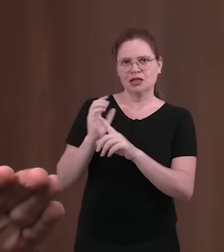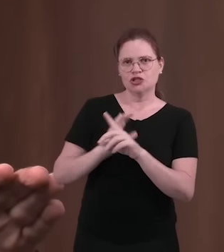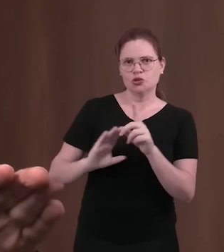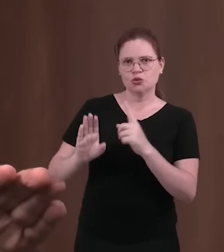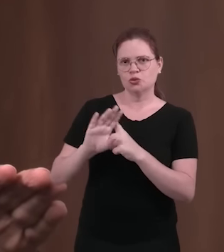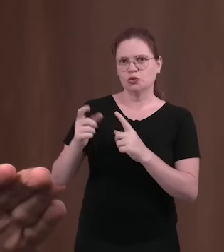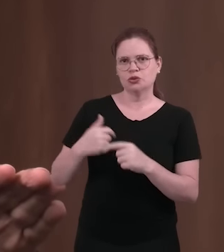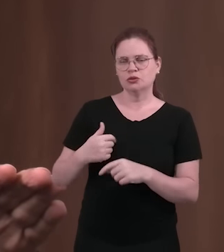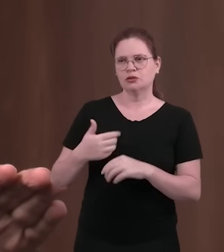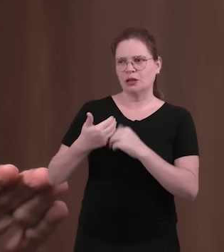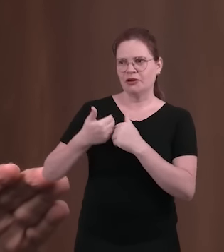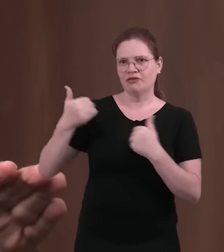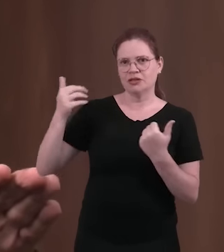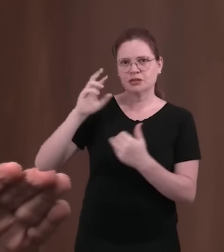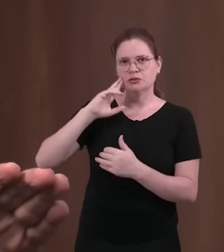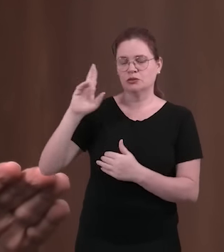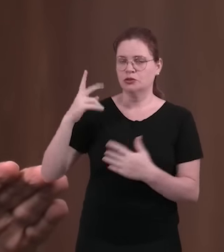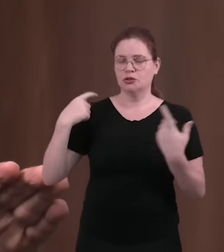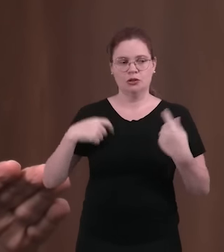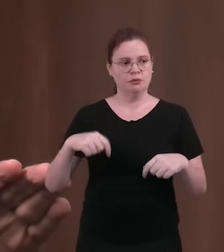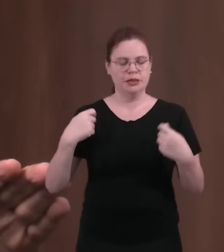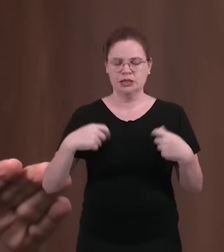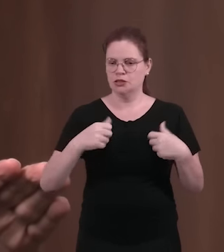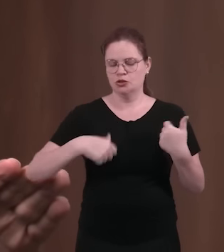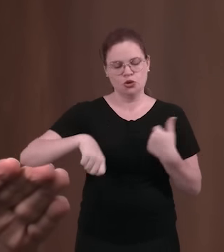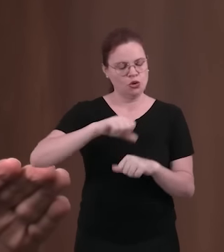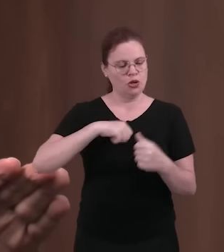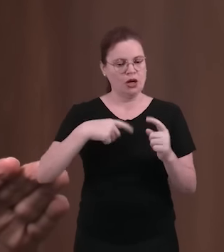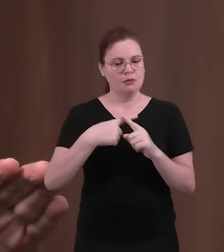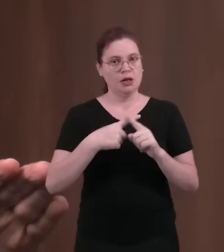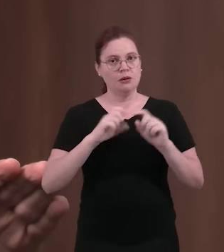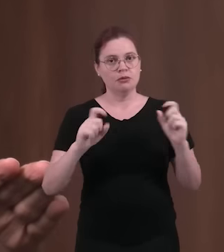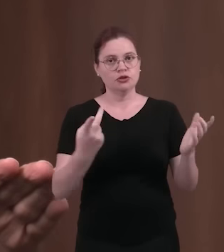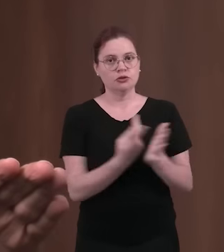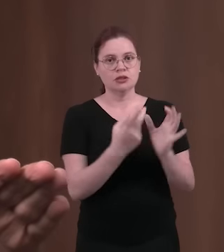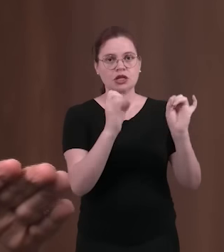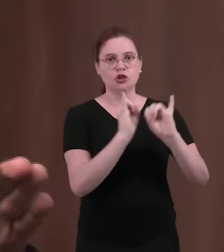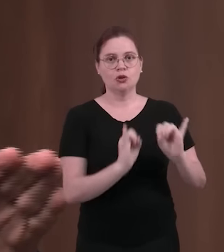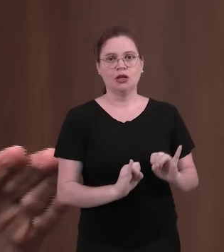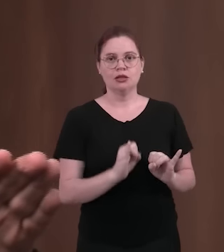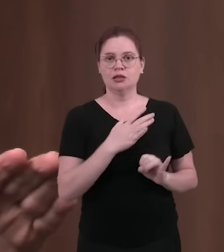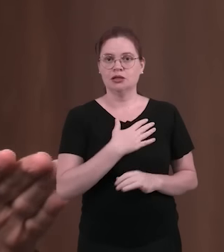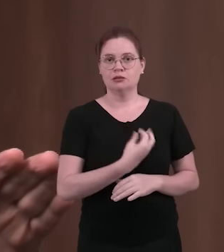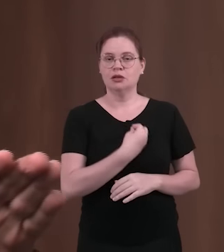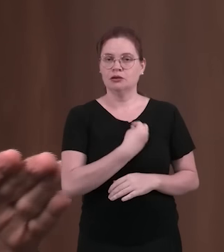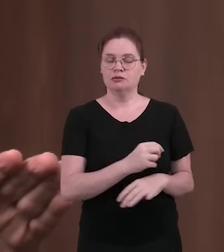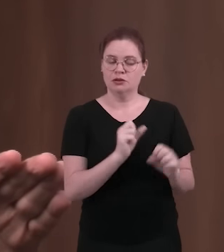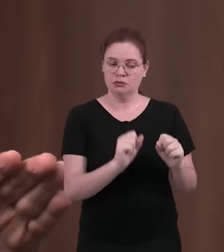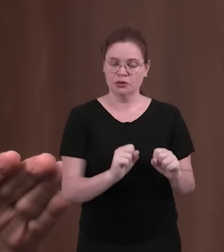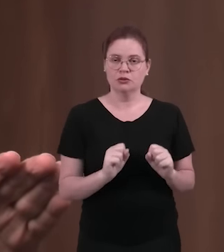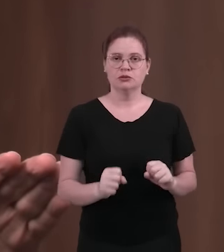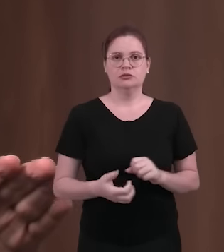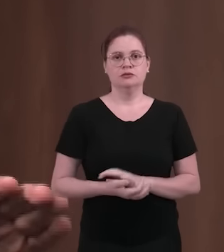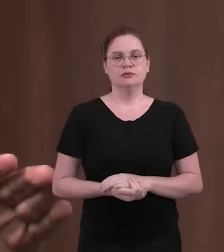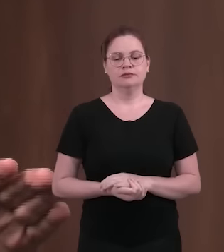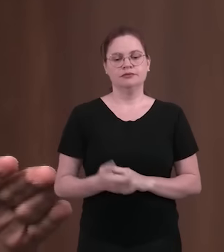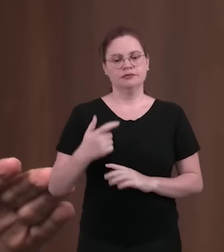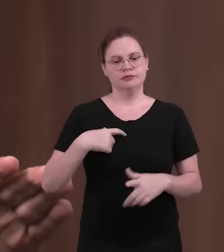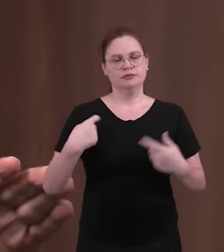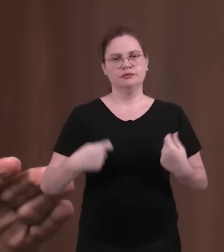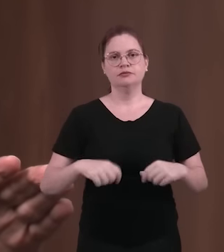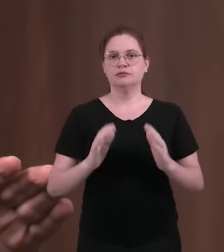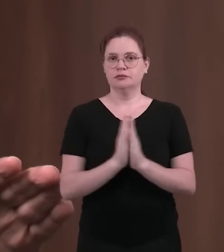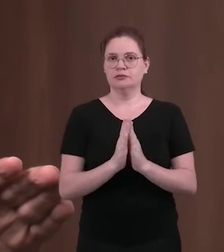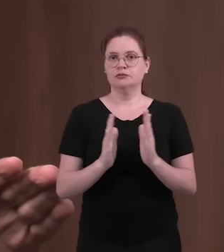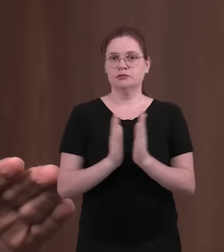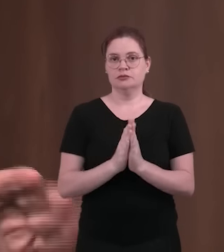rever urgente, porque aquilo virou uma idolatria na minha vida. Aquilo virou uma idolatria na minha vida. E eu preciso de orar